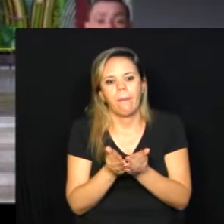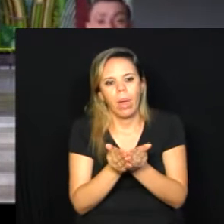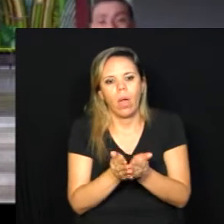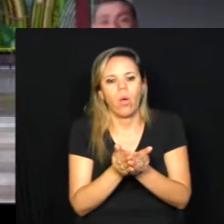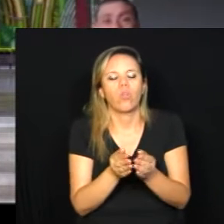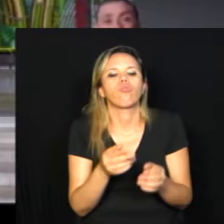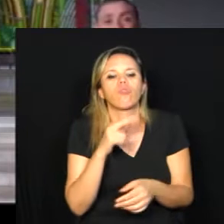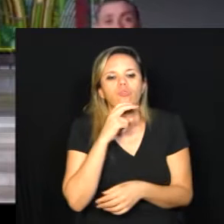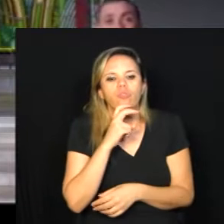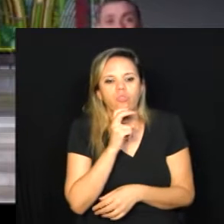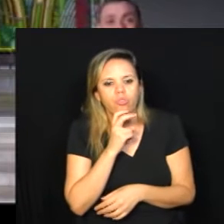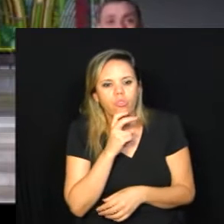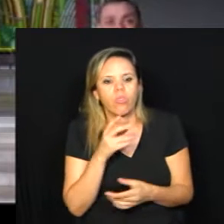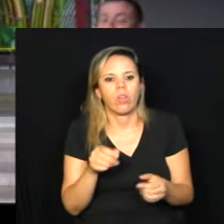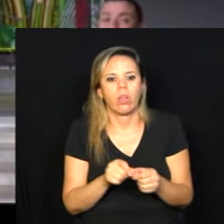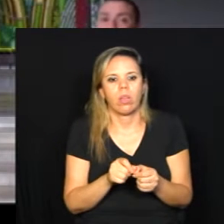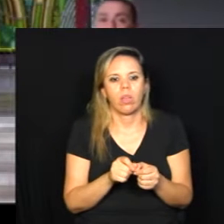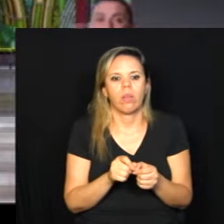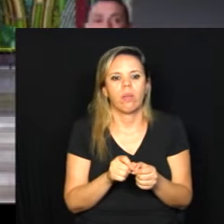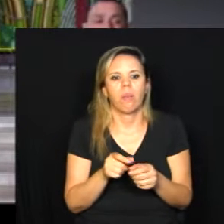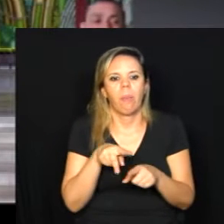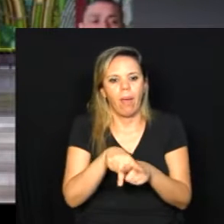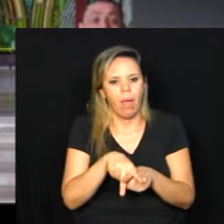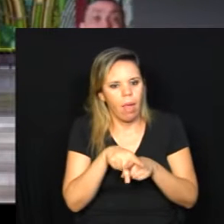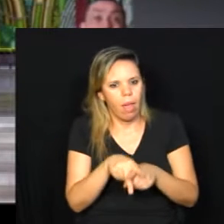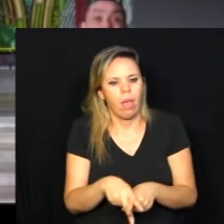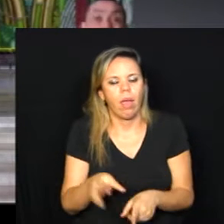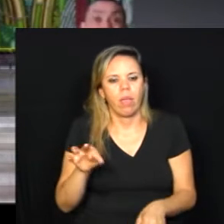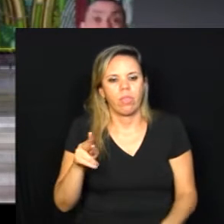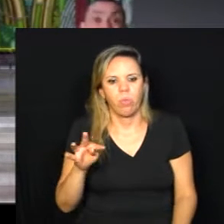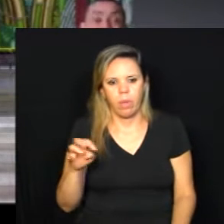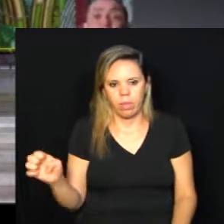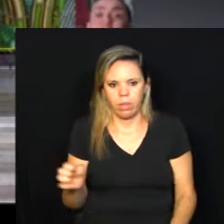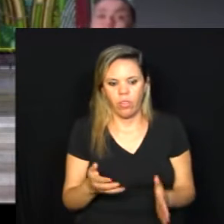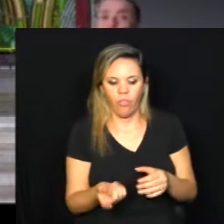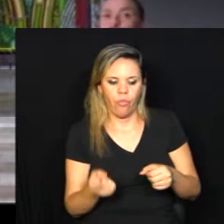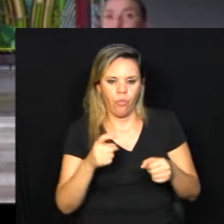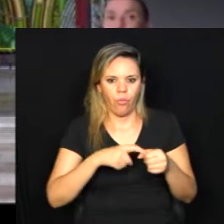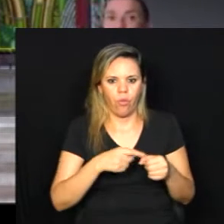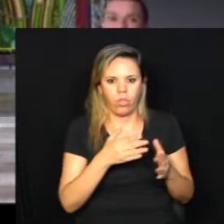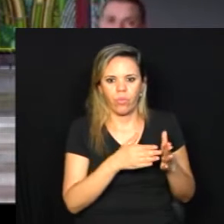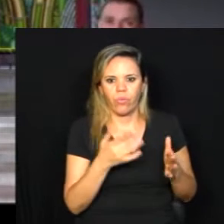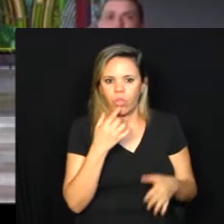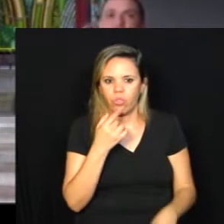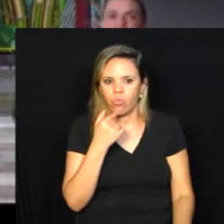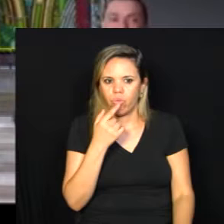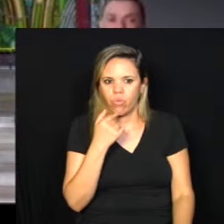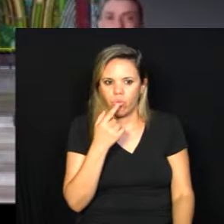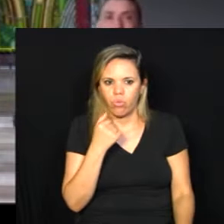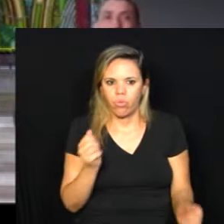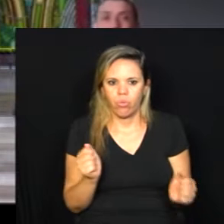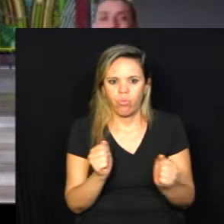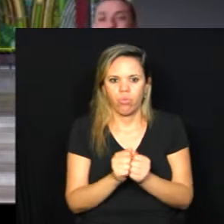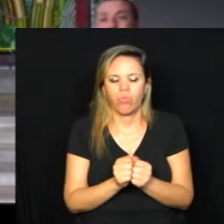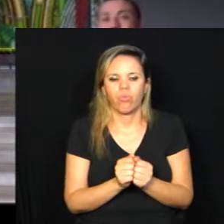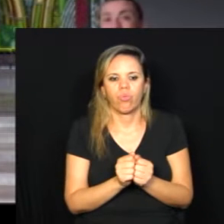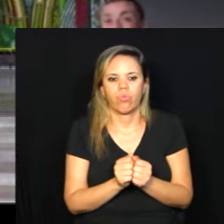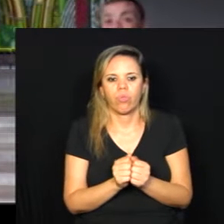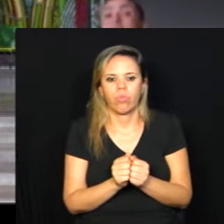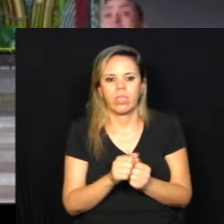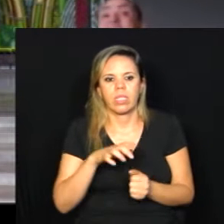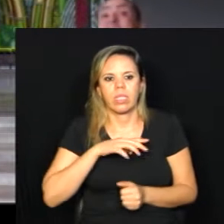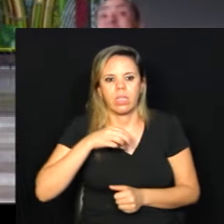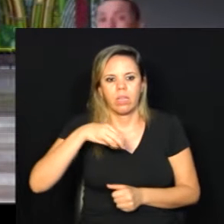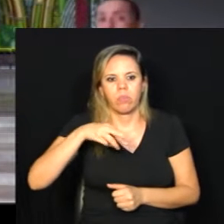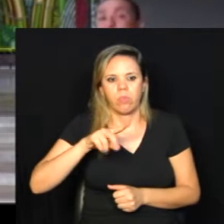Barretos, Franca e Taubaté regridem para a fase vermelha, juntamente com a região de